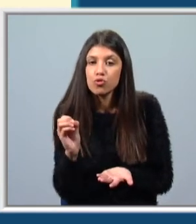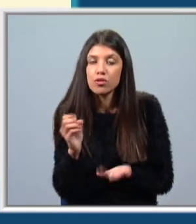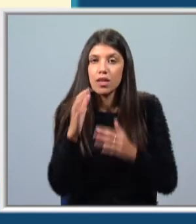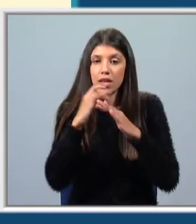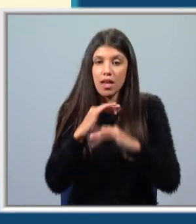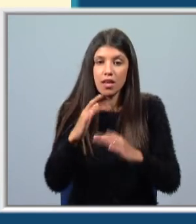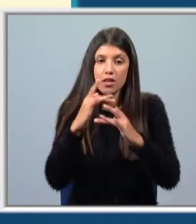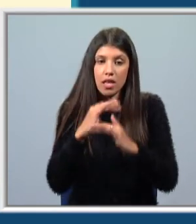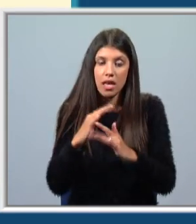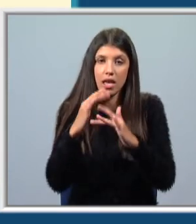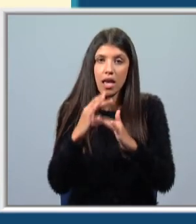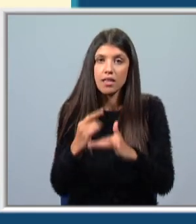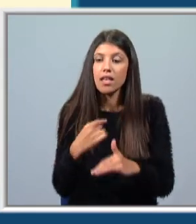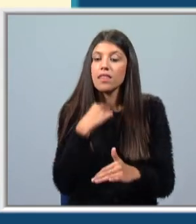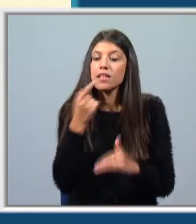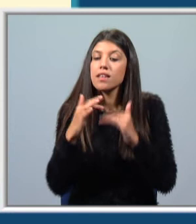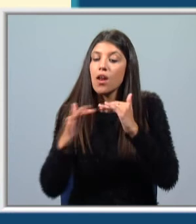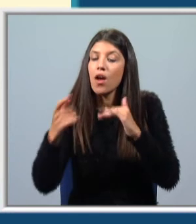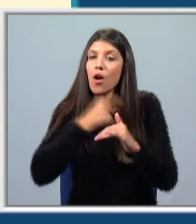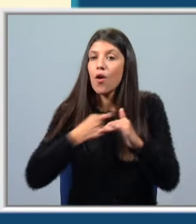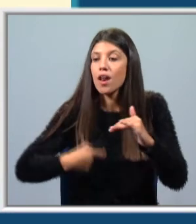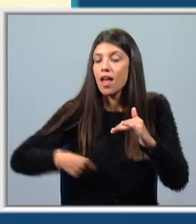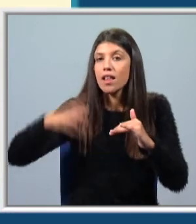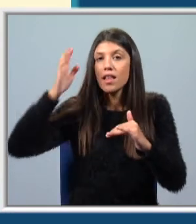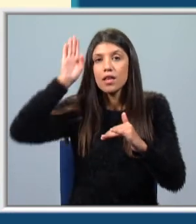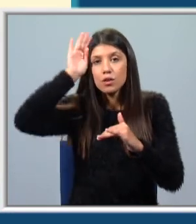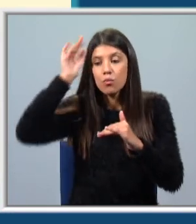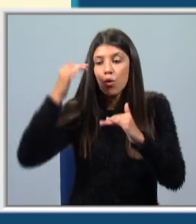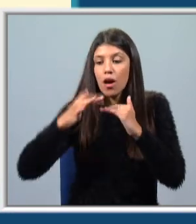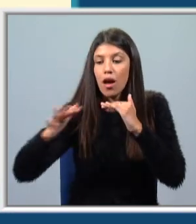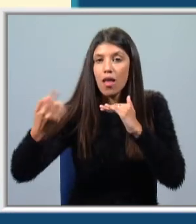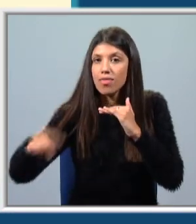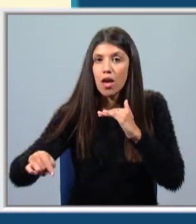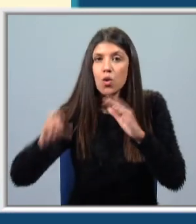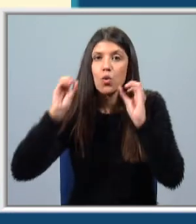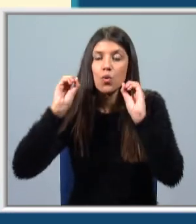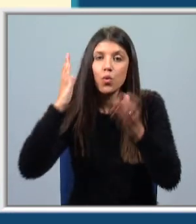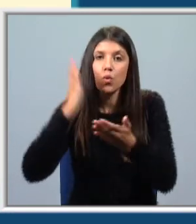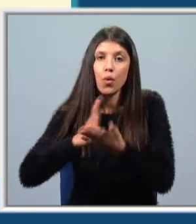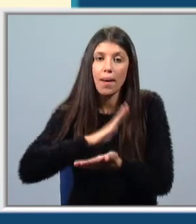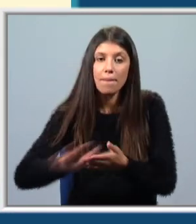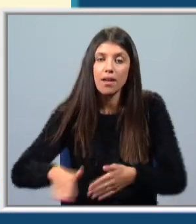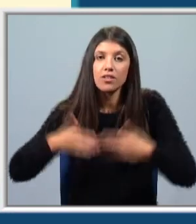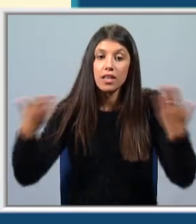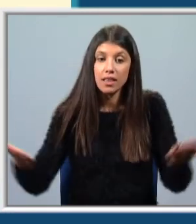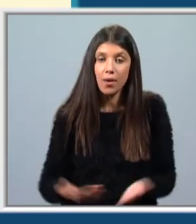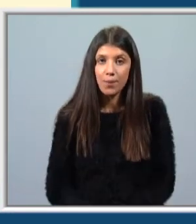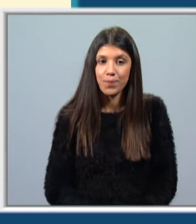gaitas nunca mais disseram príncipe com orelhas de burro. E temos então aqui